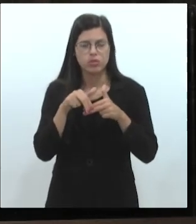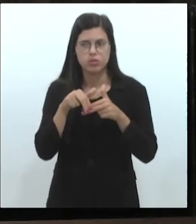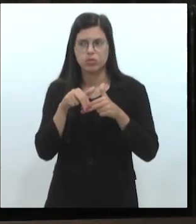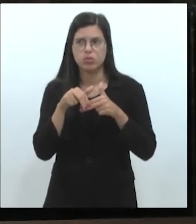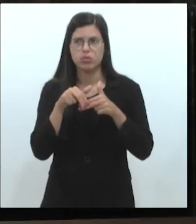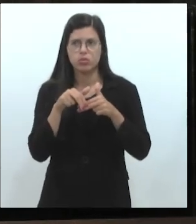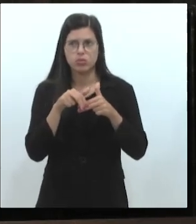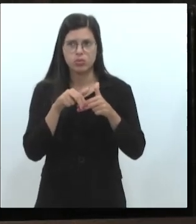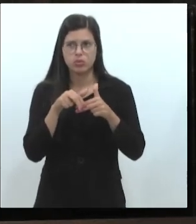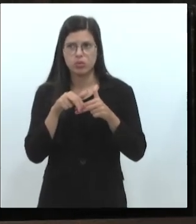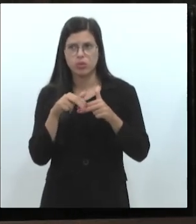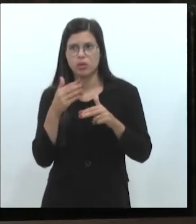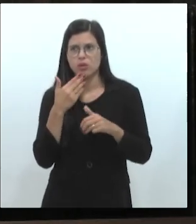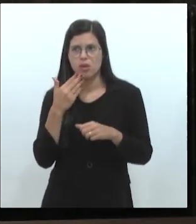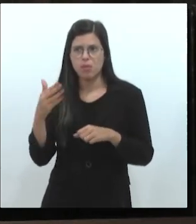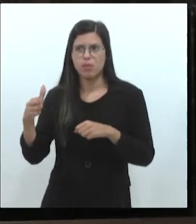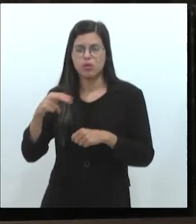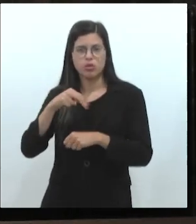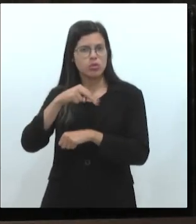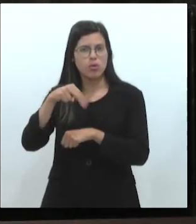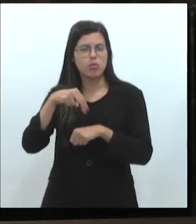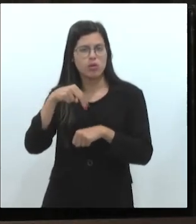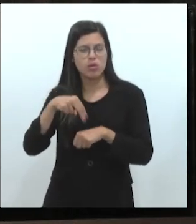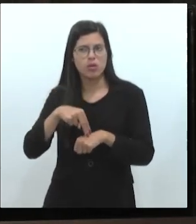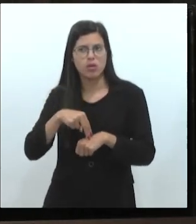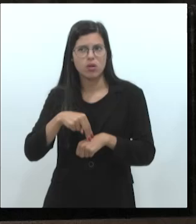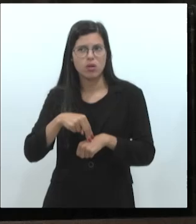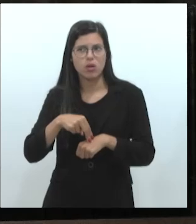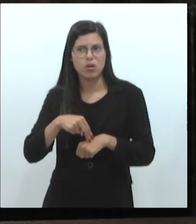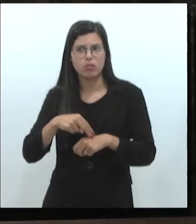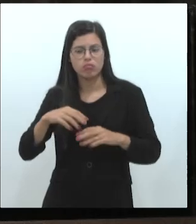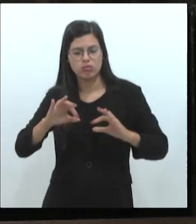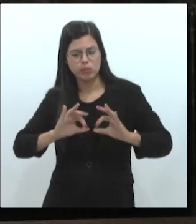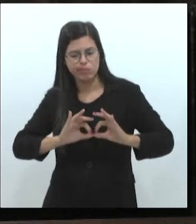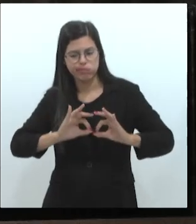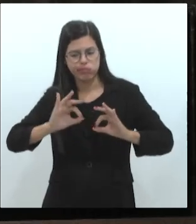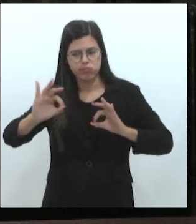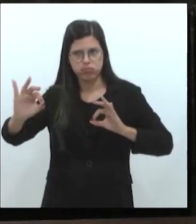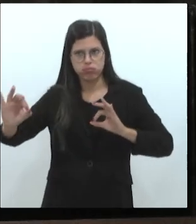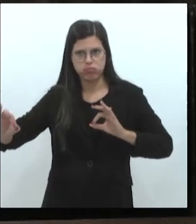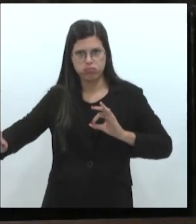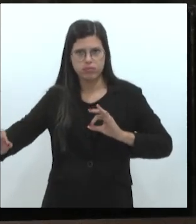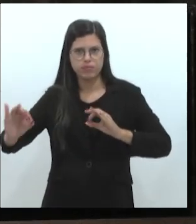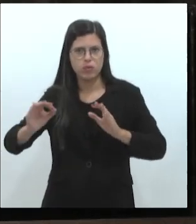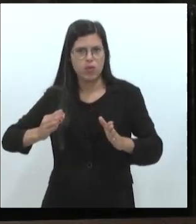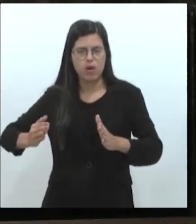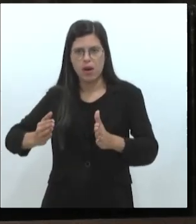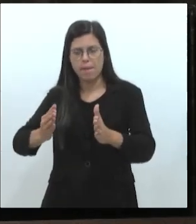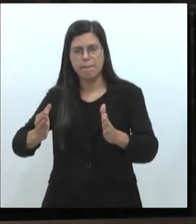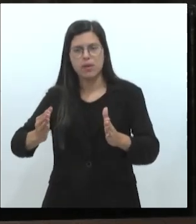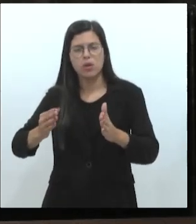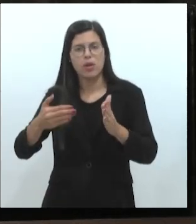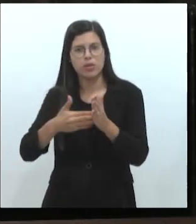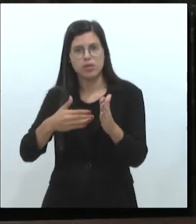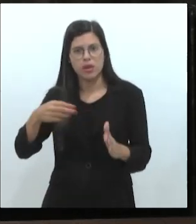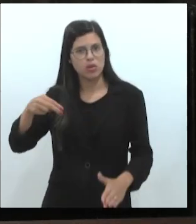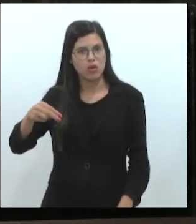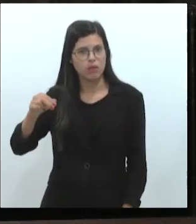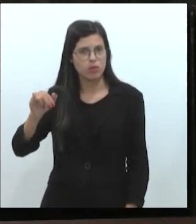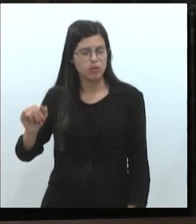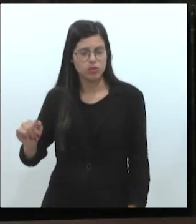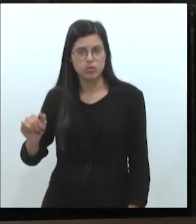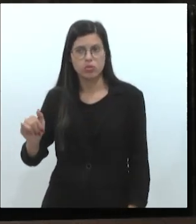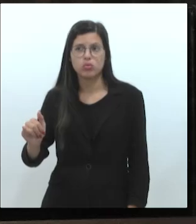é um pleito de estender a Estrada de Ferro 118 até Nova Iguaçu, é um